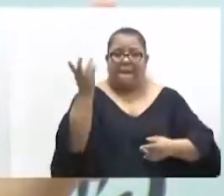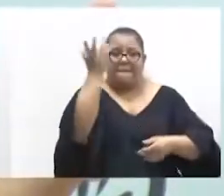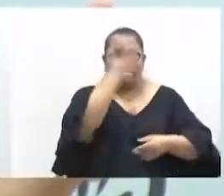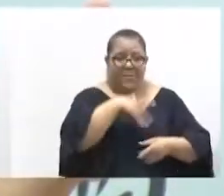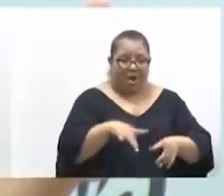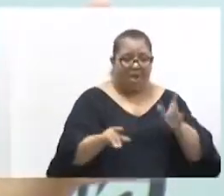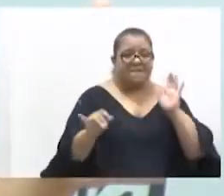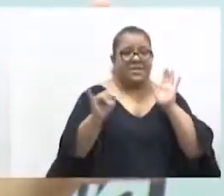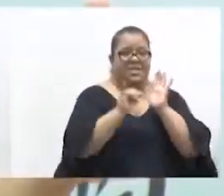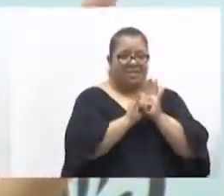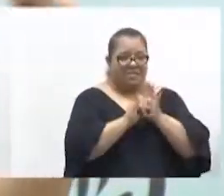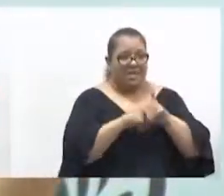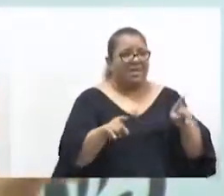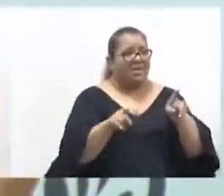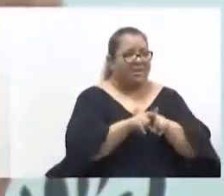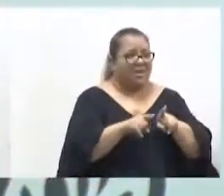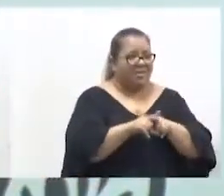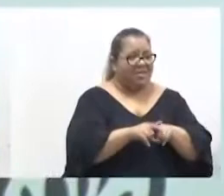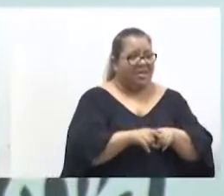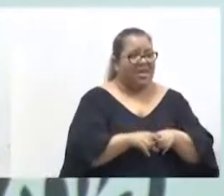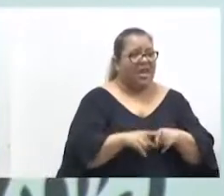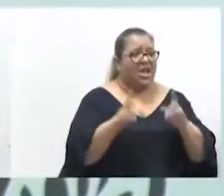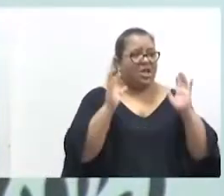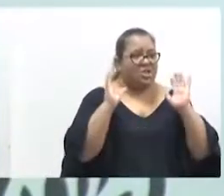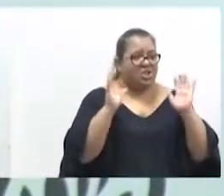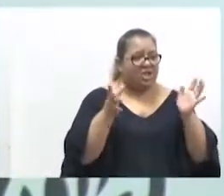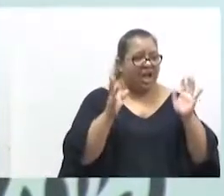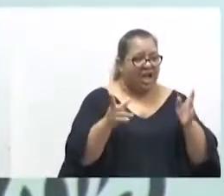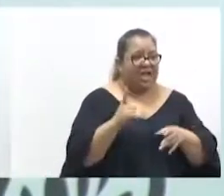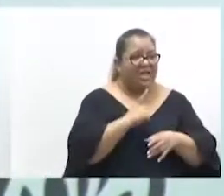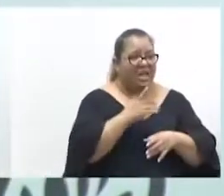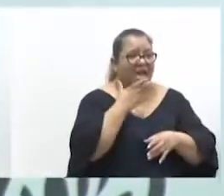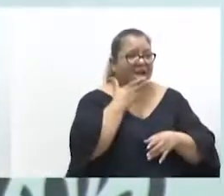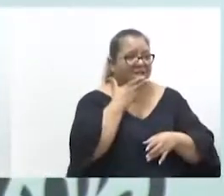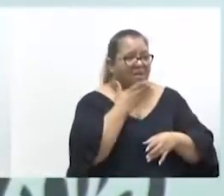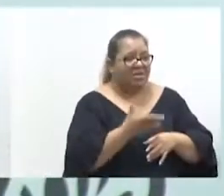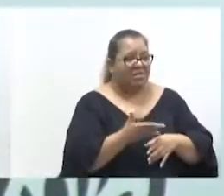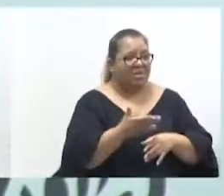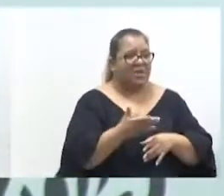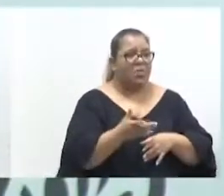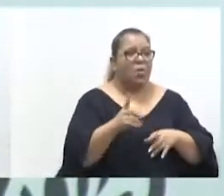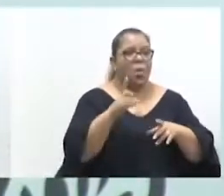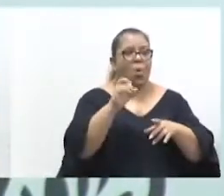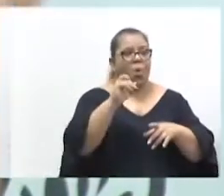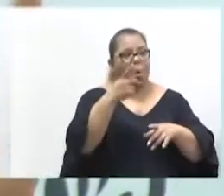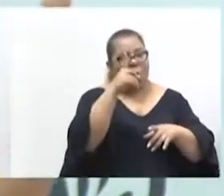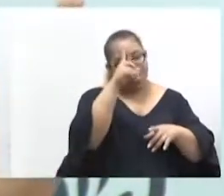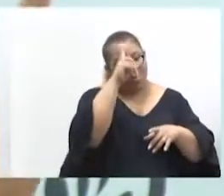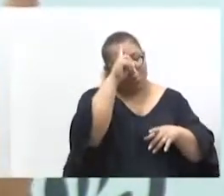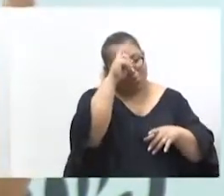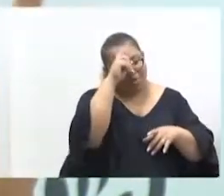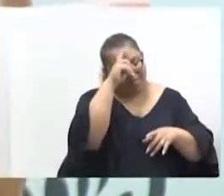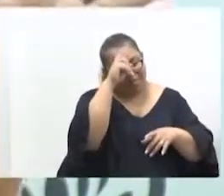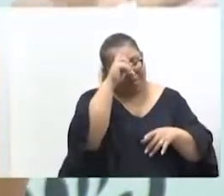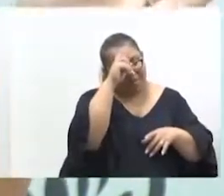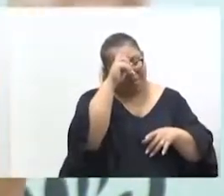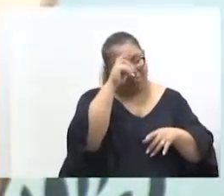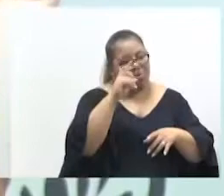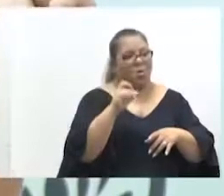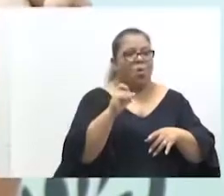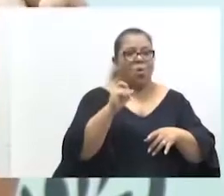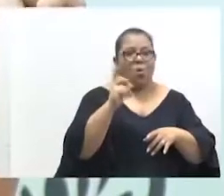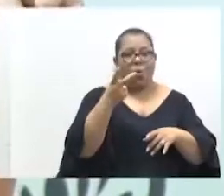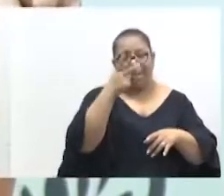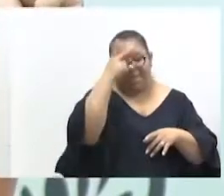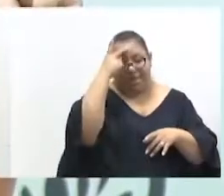e que está já com ou atendimento ambulatorial ou hospitalar. Então, é destas pessoas que